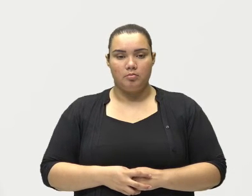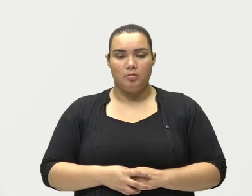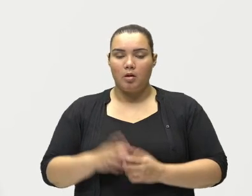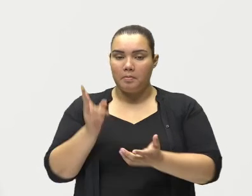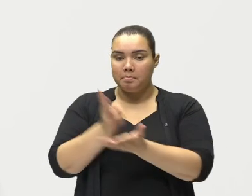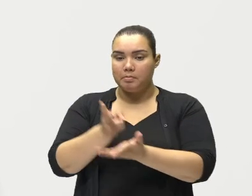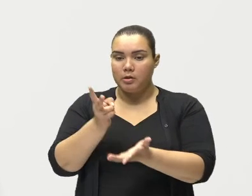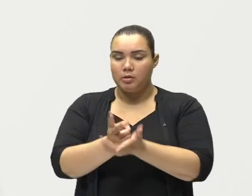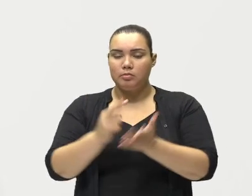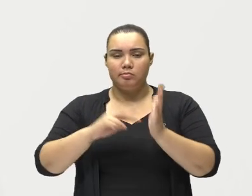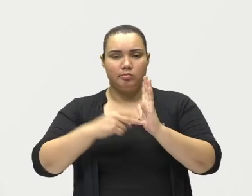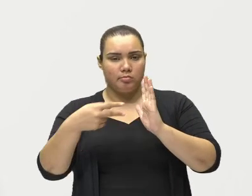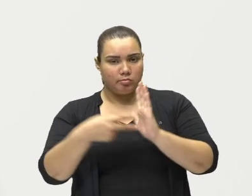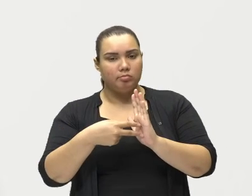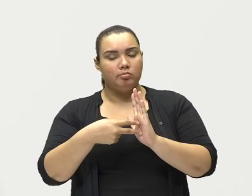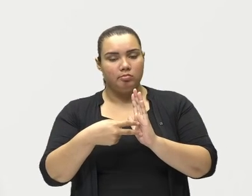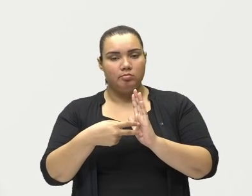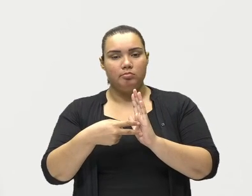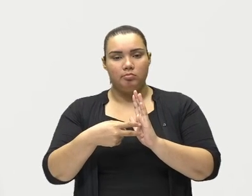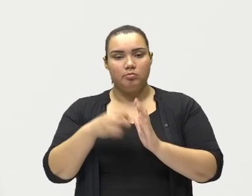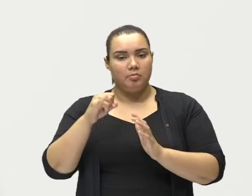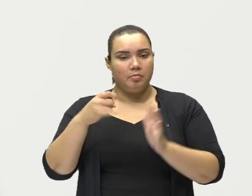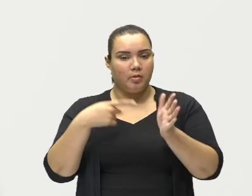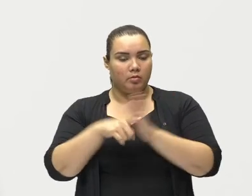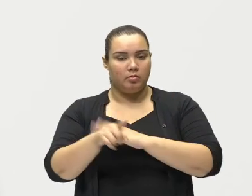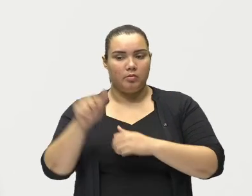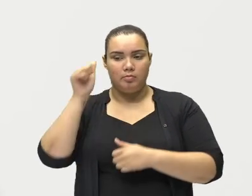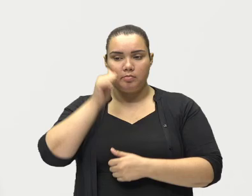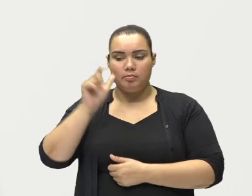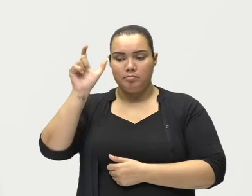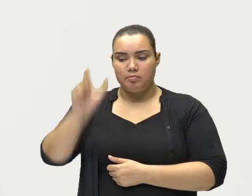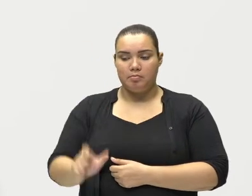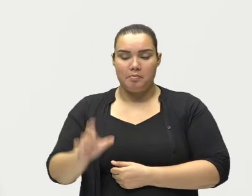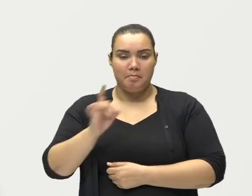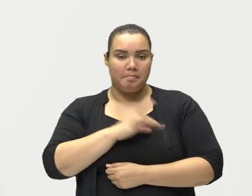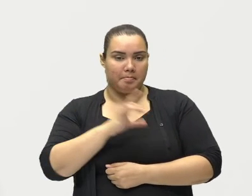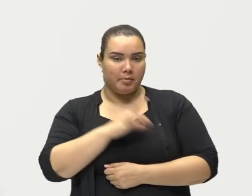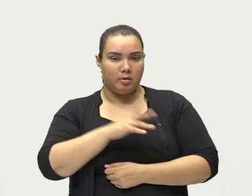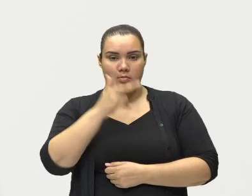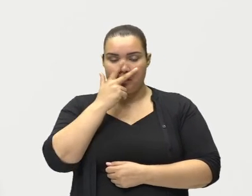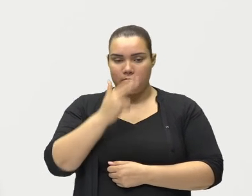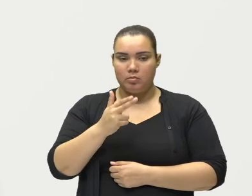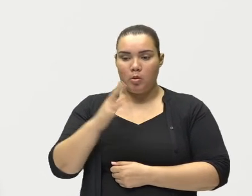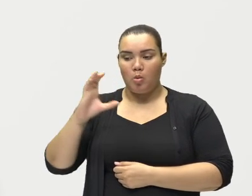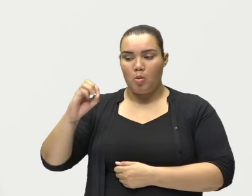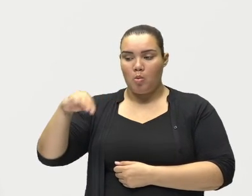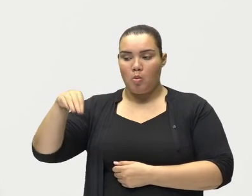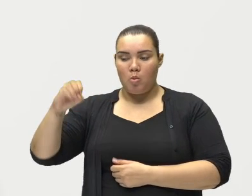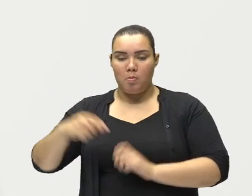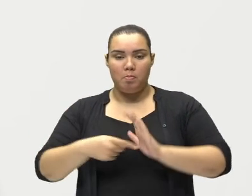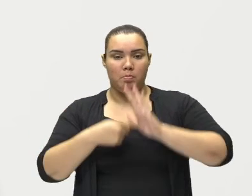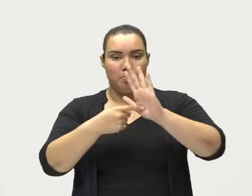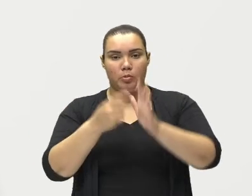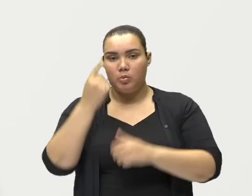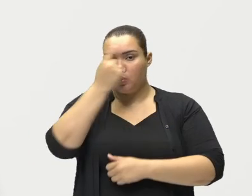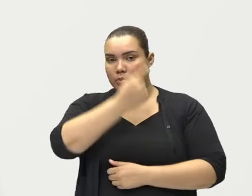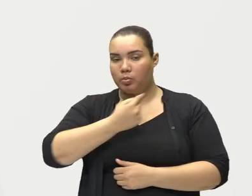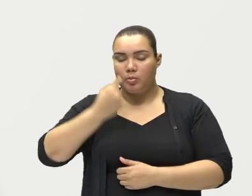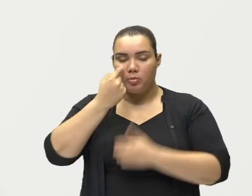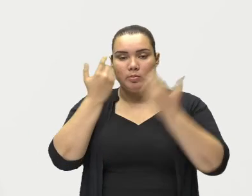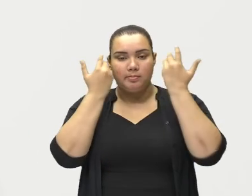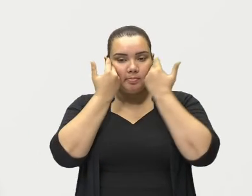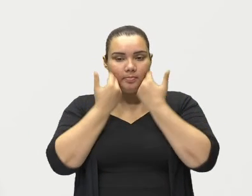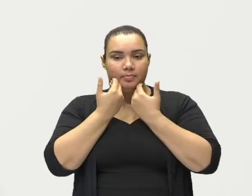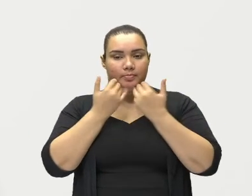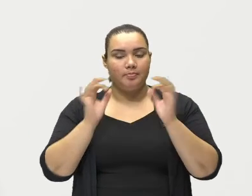Mantém a ideia de conformidade? Ó, a moça parecia amedrontada, como indicava seu rosto pálido.